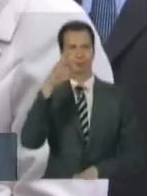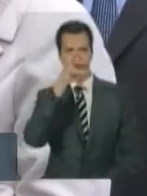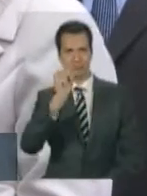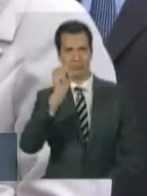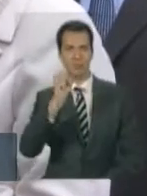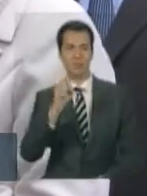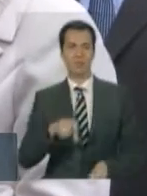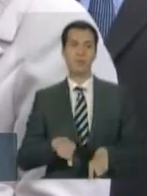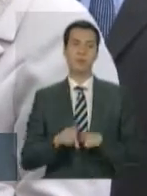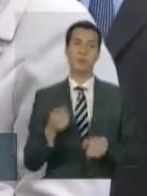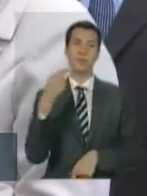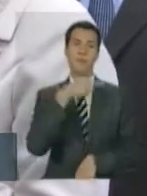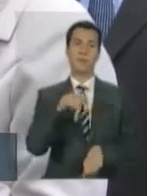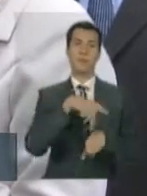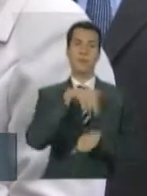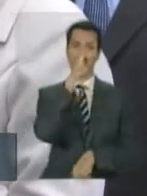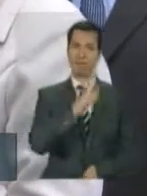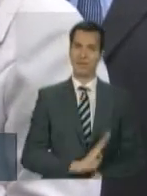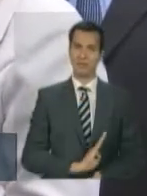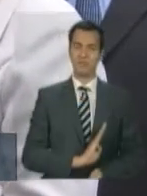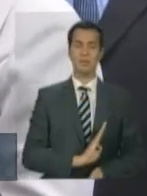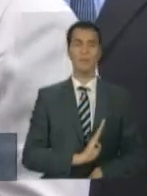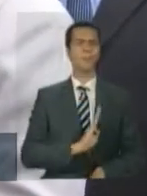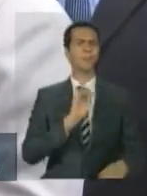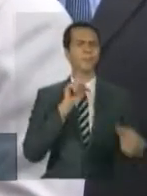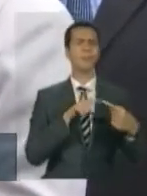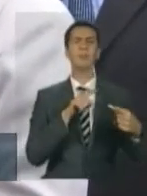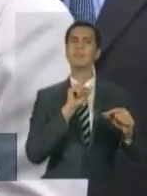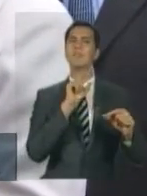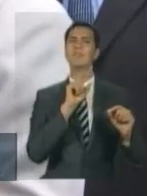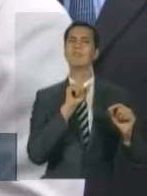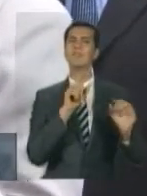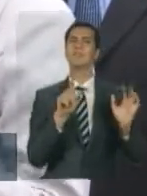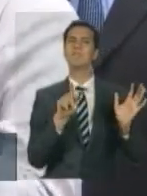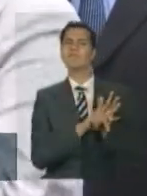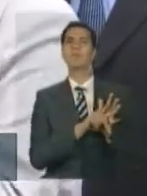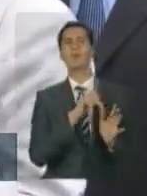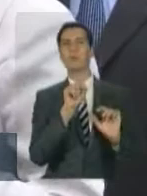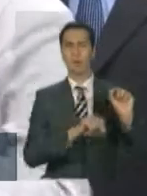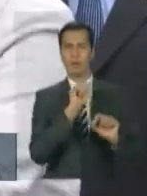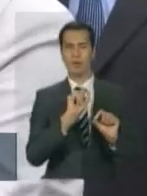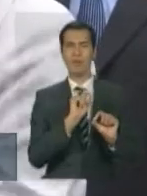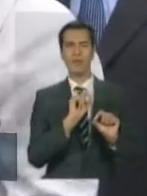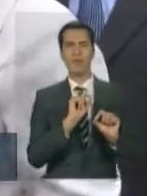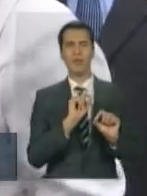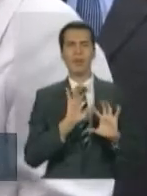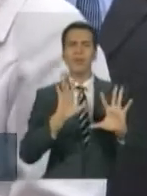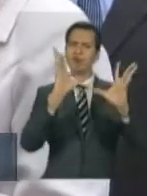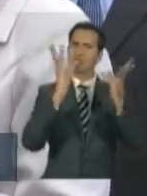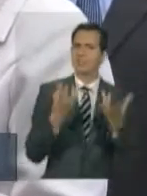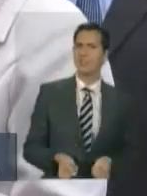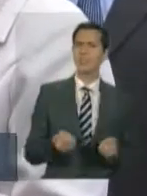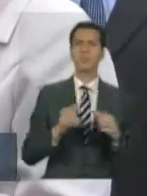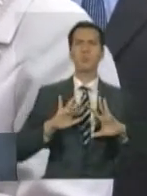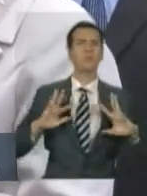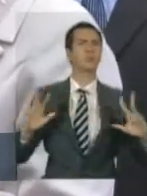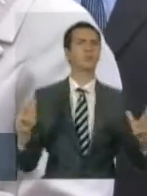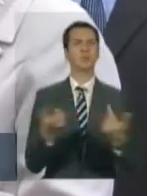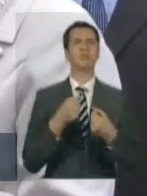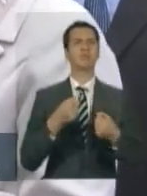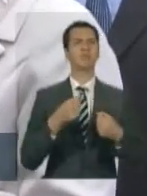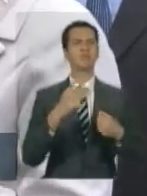que é o Brasil, ele tem essa capacidade imensa de absorver, de abraçar e de